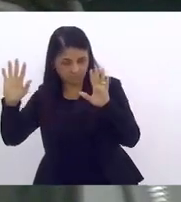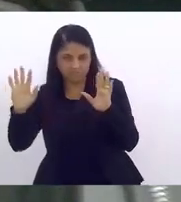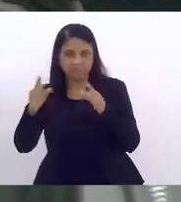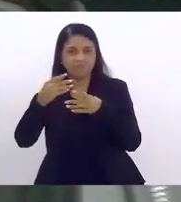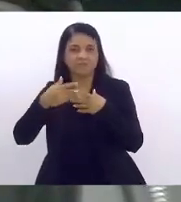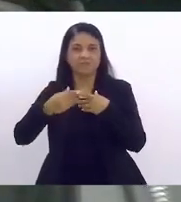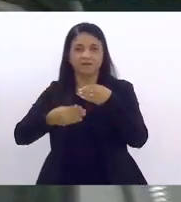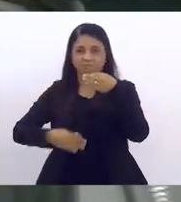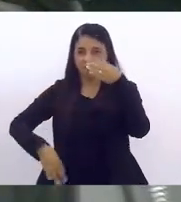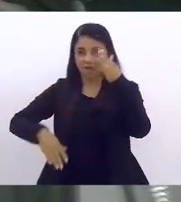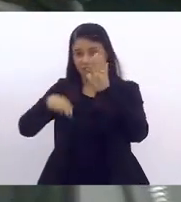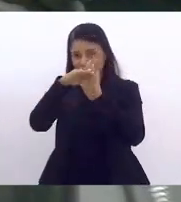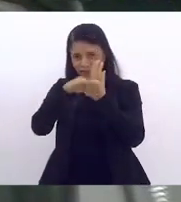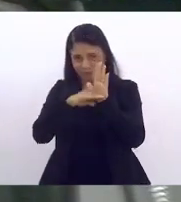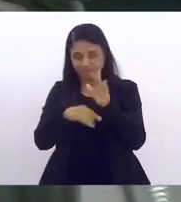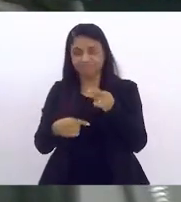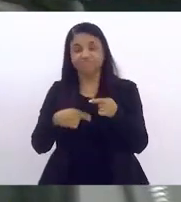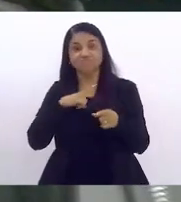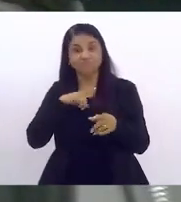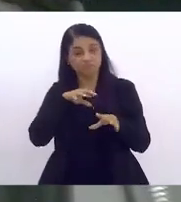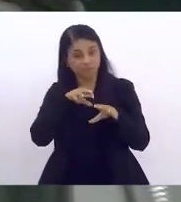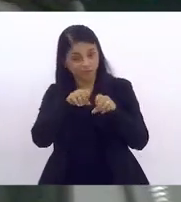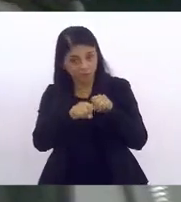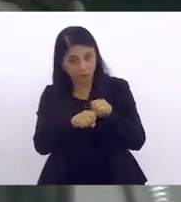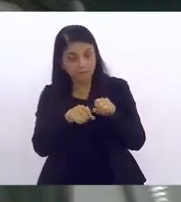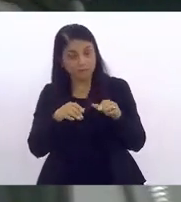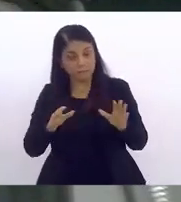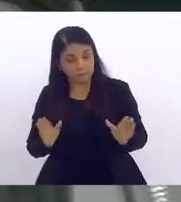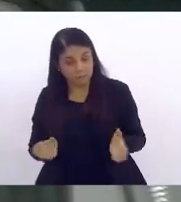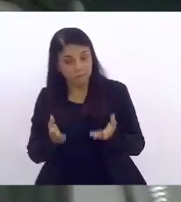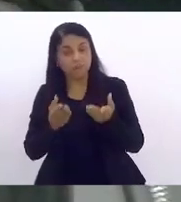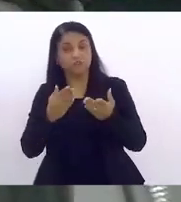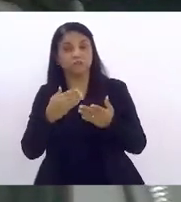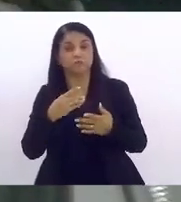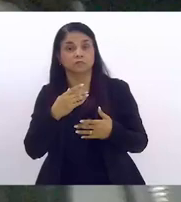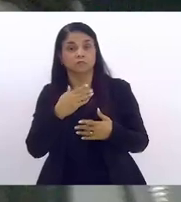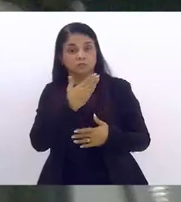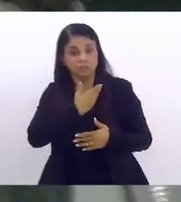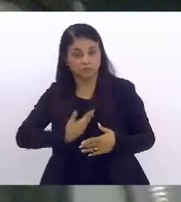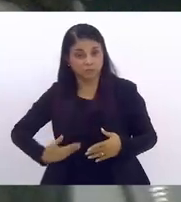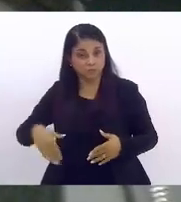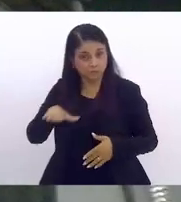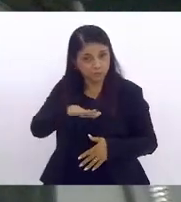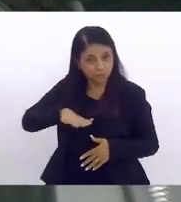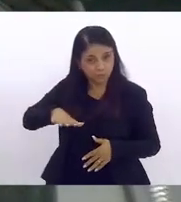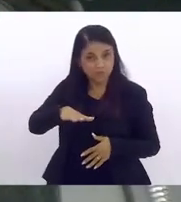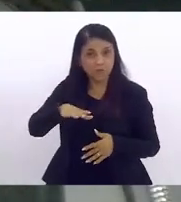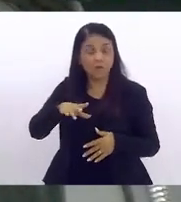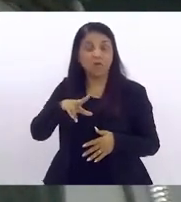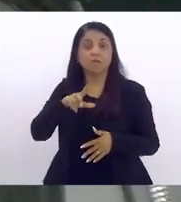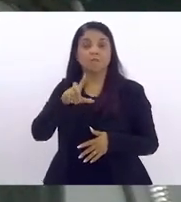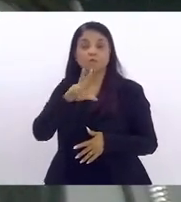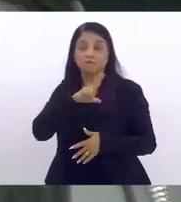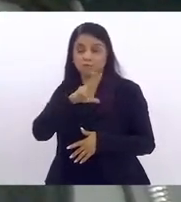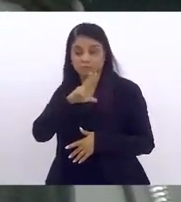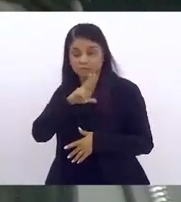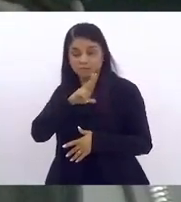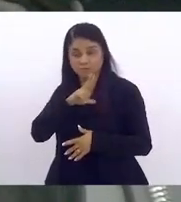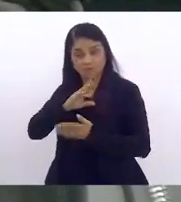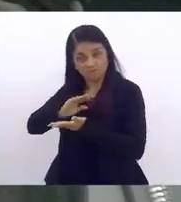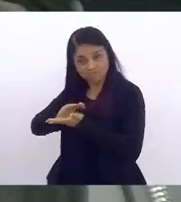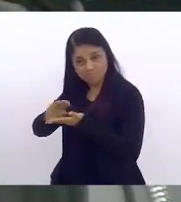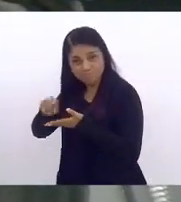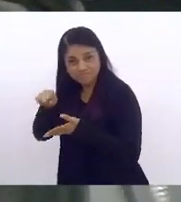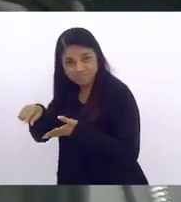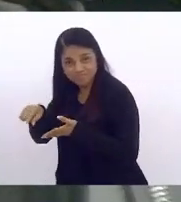gente já saber que já formavam, você ainda tem um incentivo do setor público para que o setor privado forme os trabalhadores do